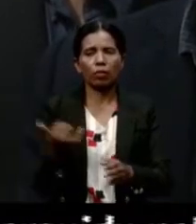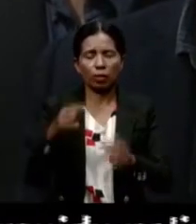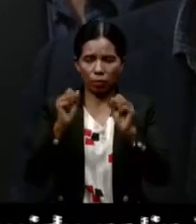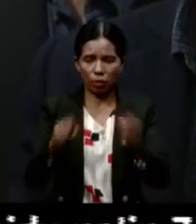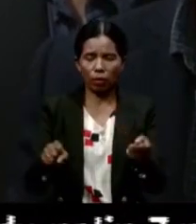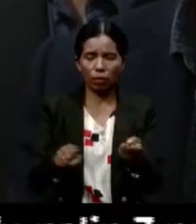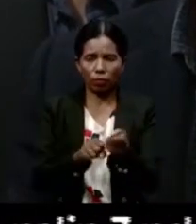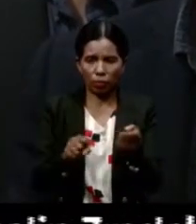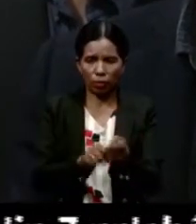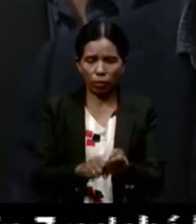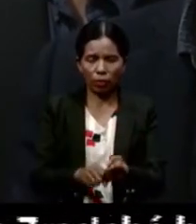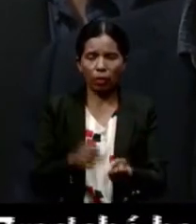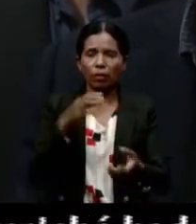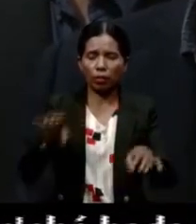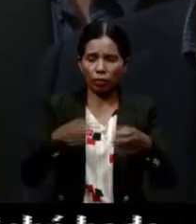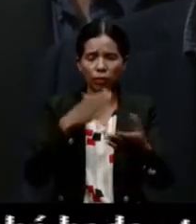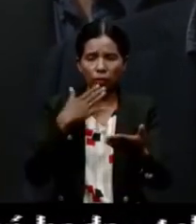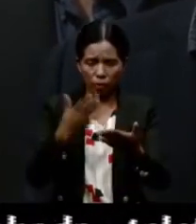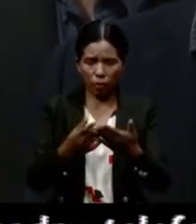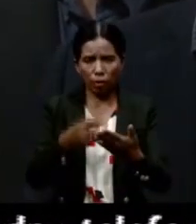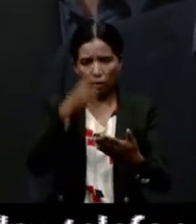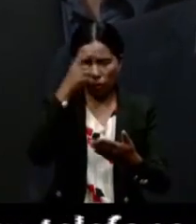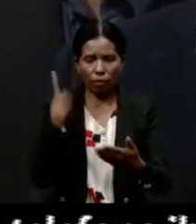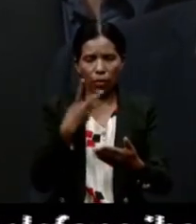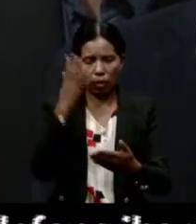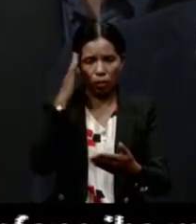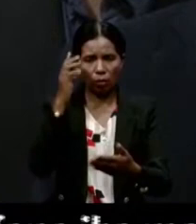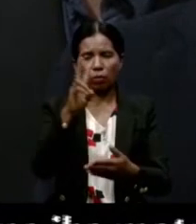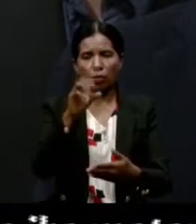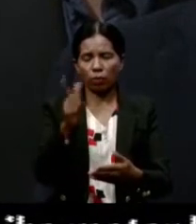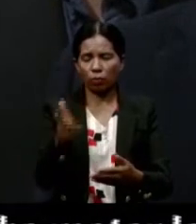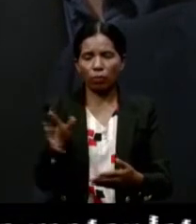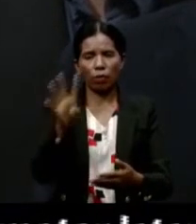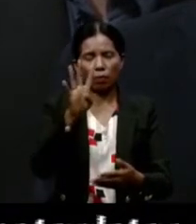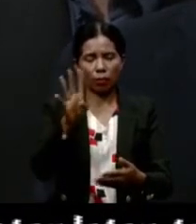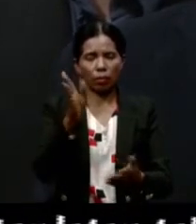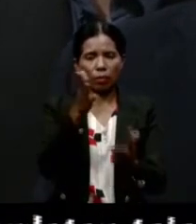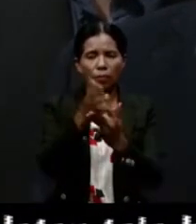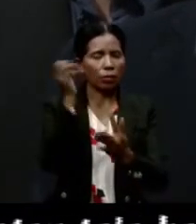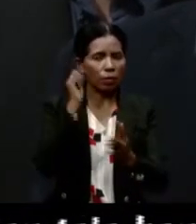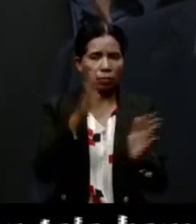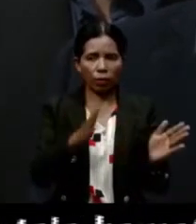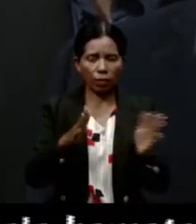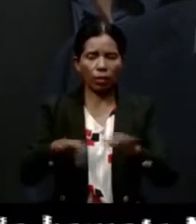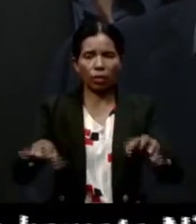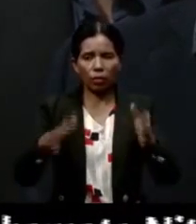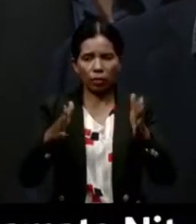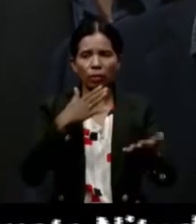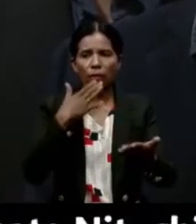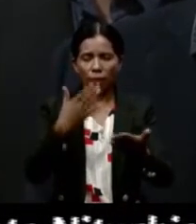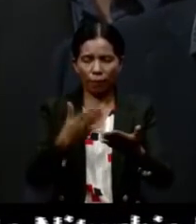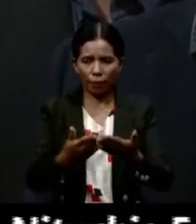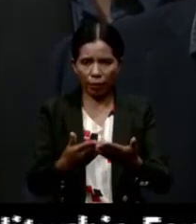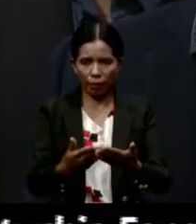tem que apostar para a qualidade também. Então, no ela 2025 está mais ainda, tem que preparar recursos mais adequados,